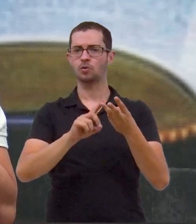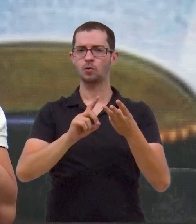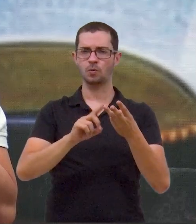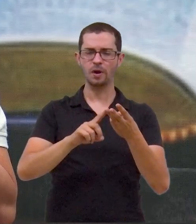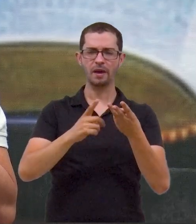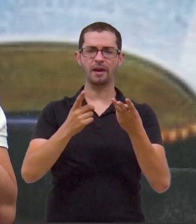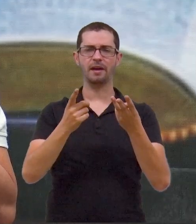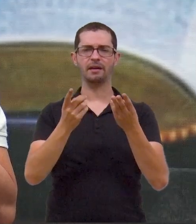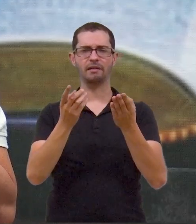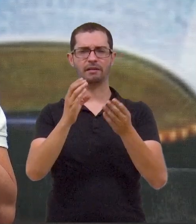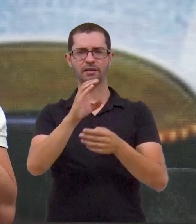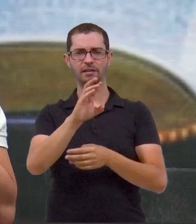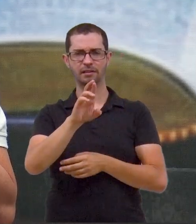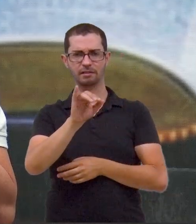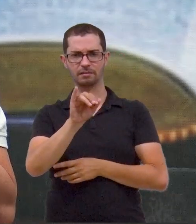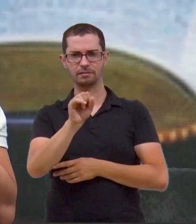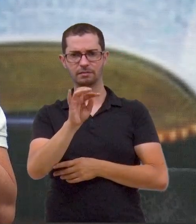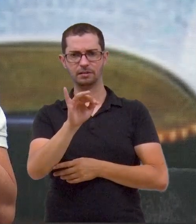cristianismo.